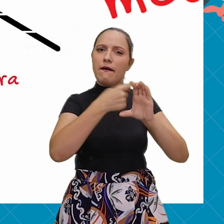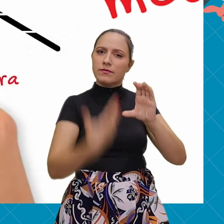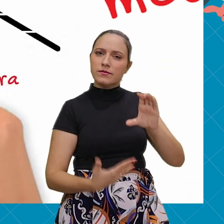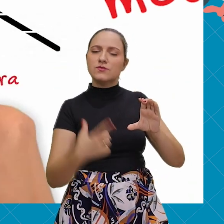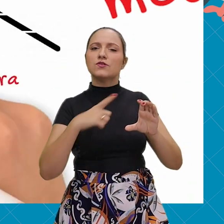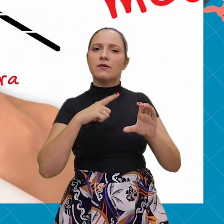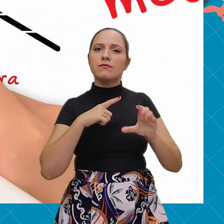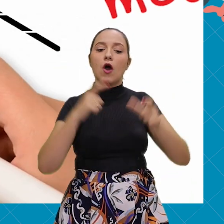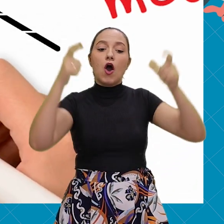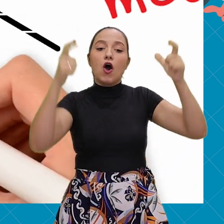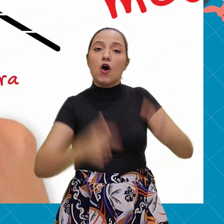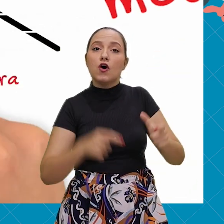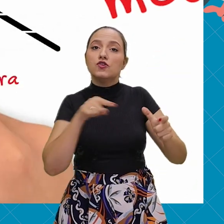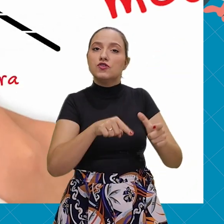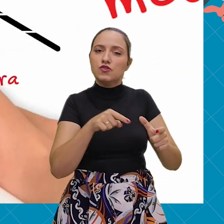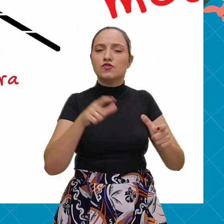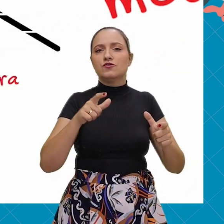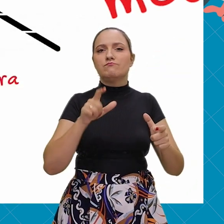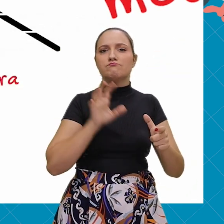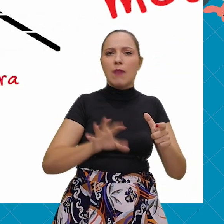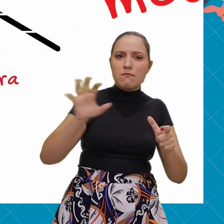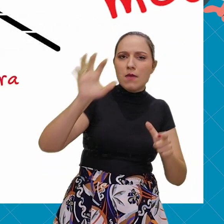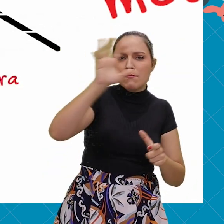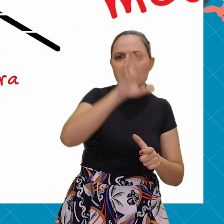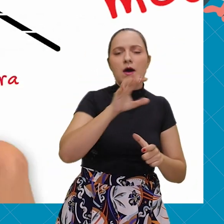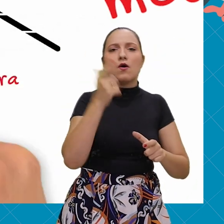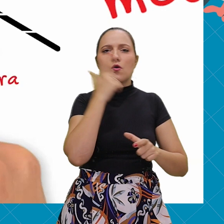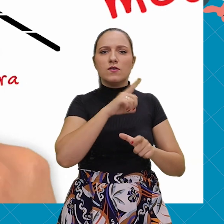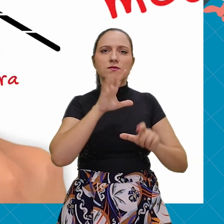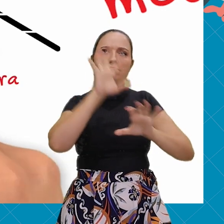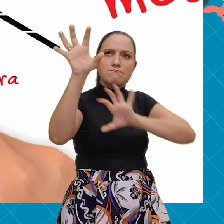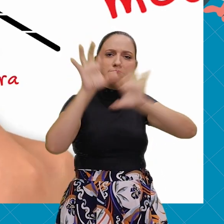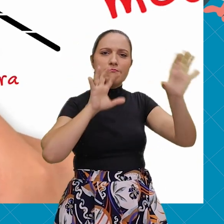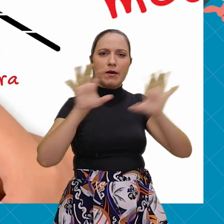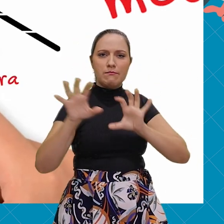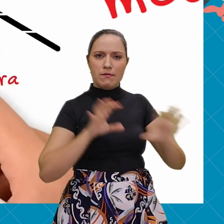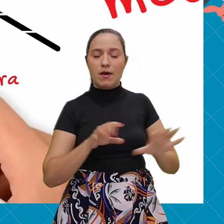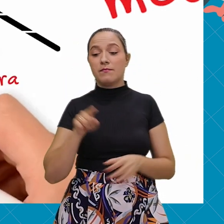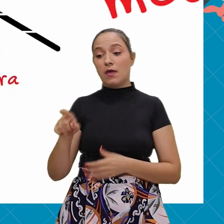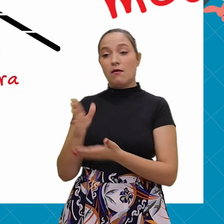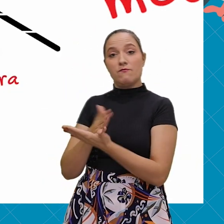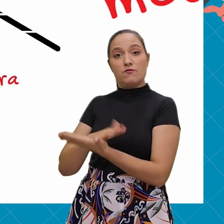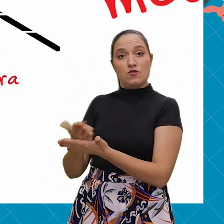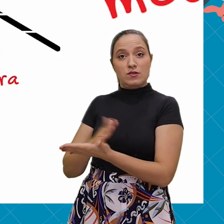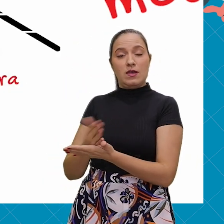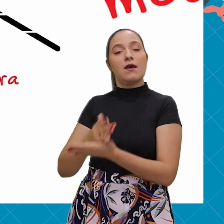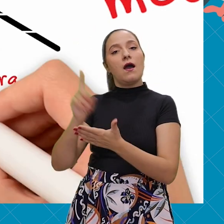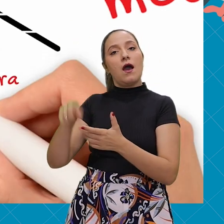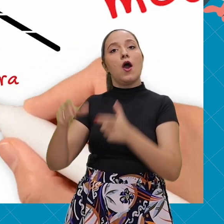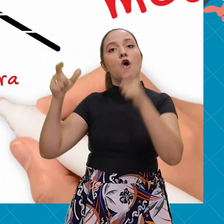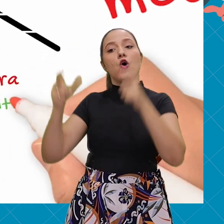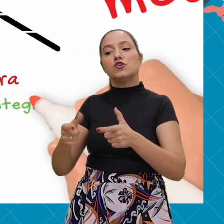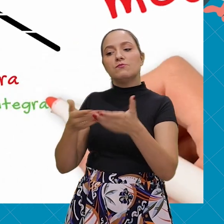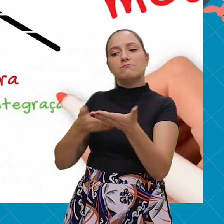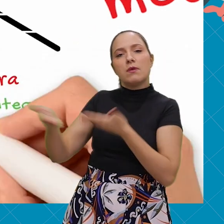para caracterizar as dimensões do território, tendo a função de separação. Já as fronteiras designam uma área de